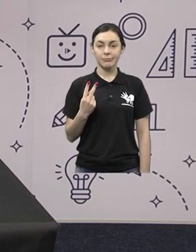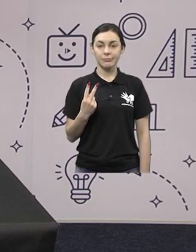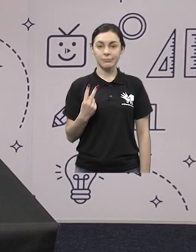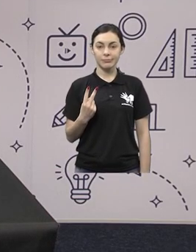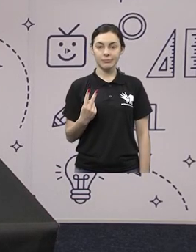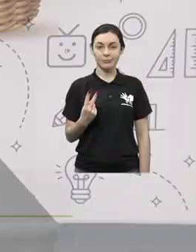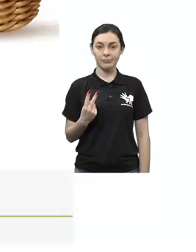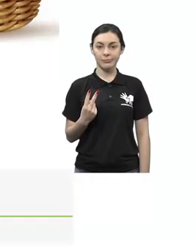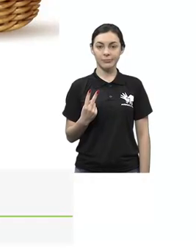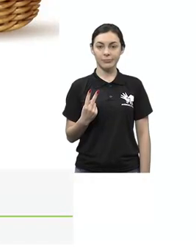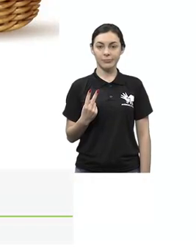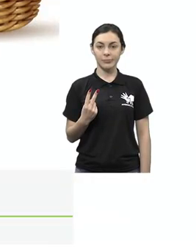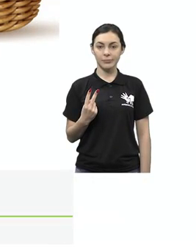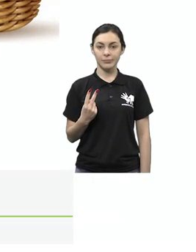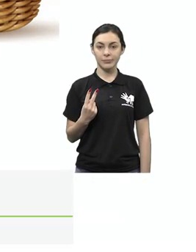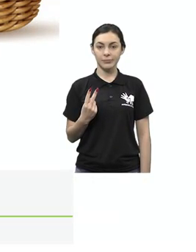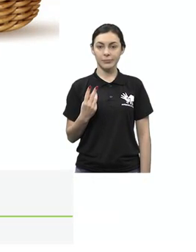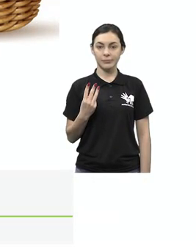1,